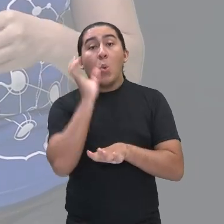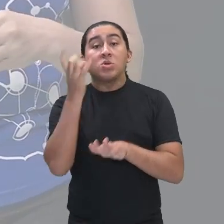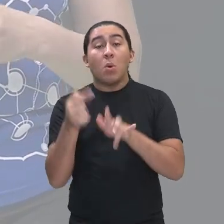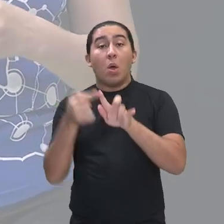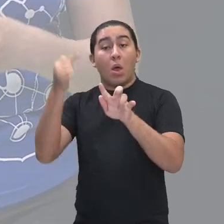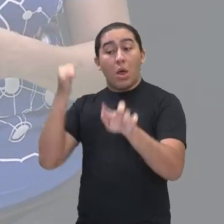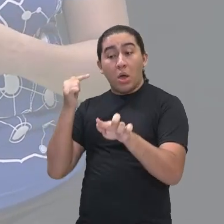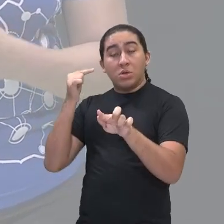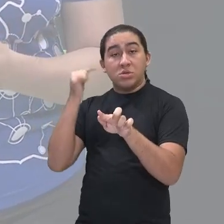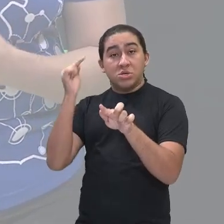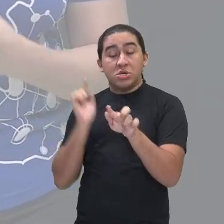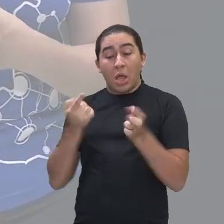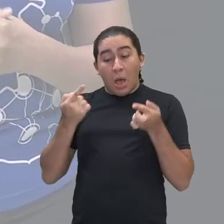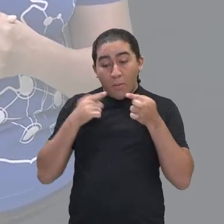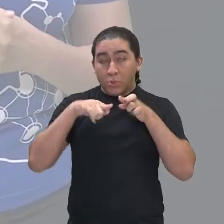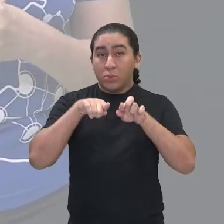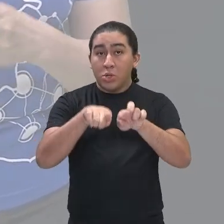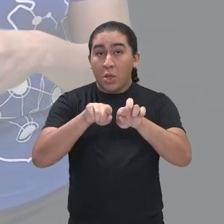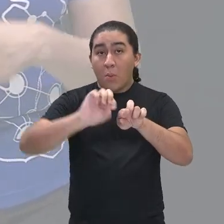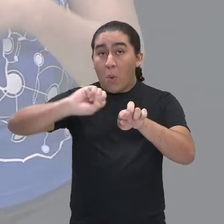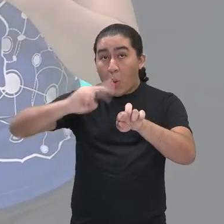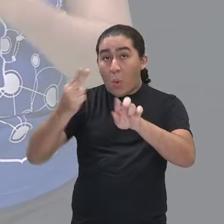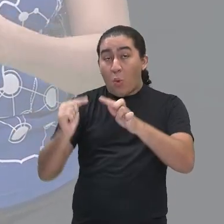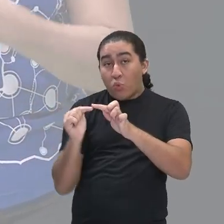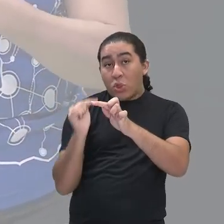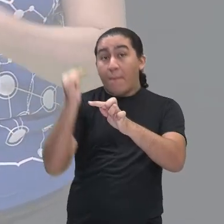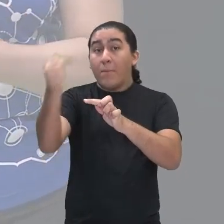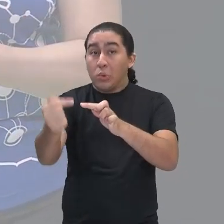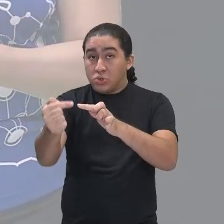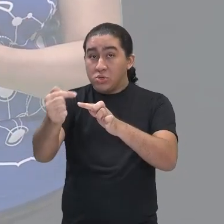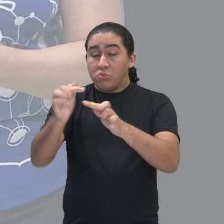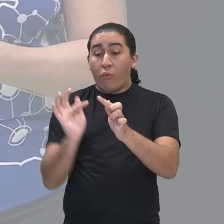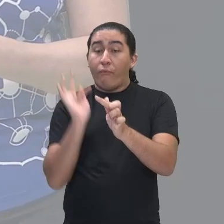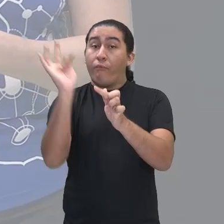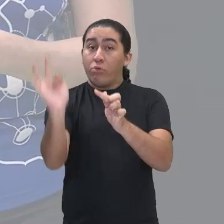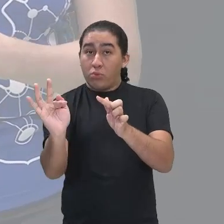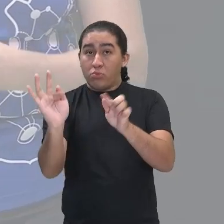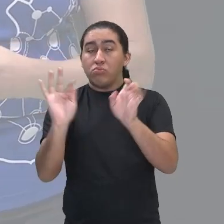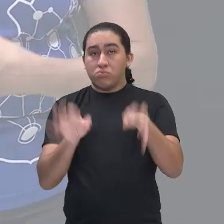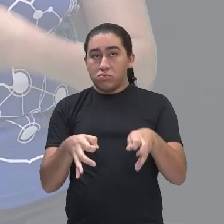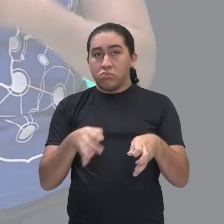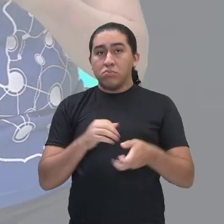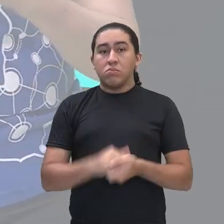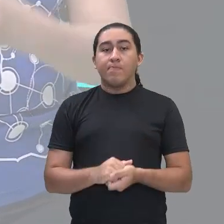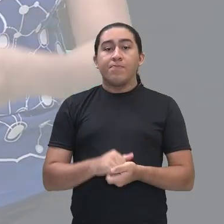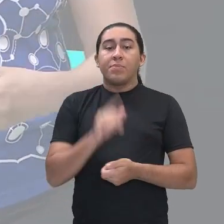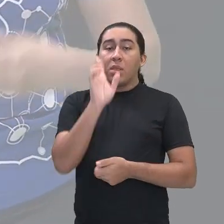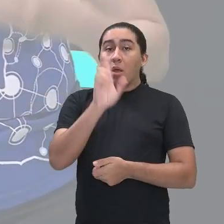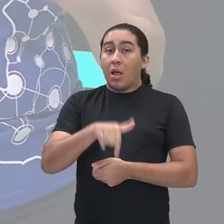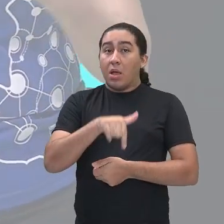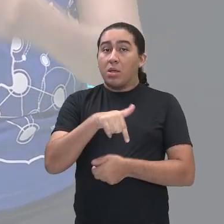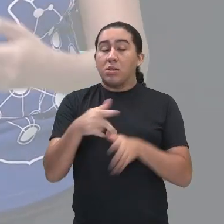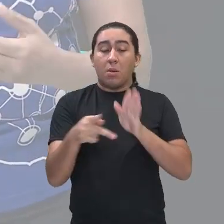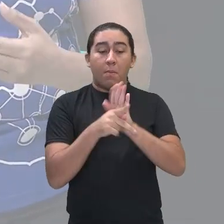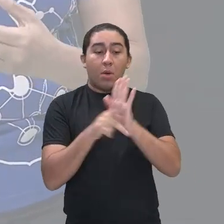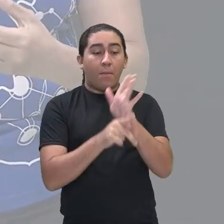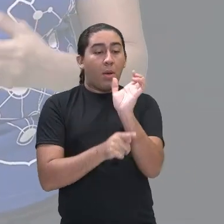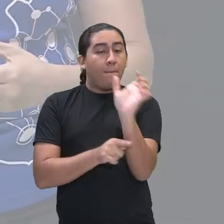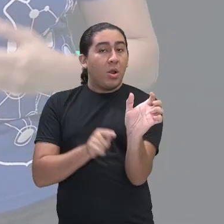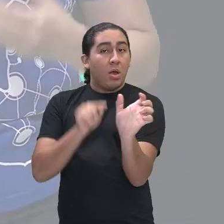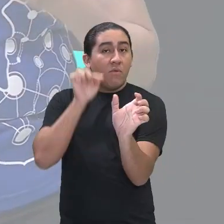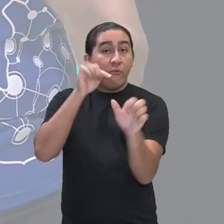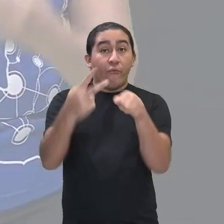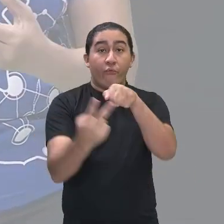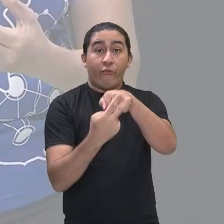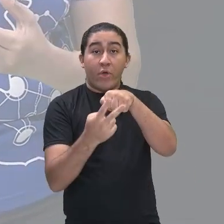dela, ao mesmo tempo que ela ou depois dela, né? Dessa ação,